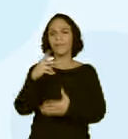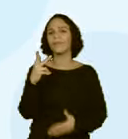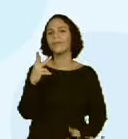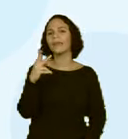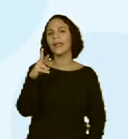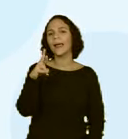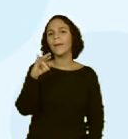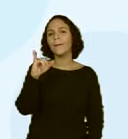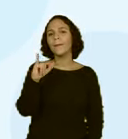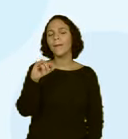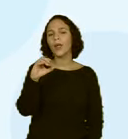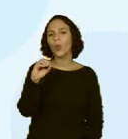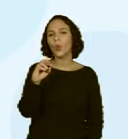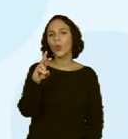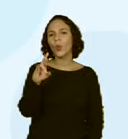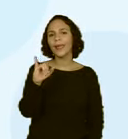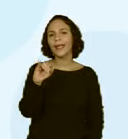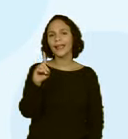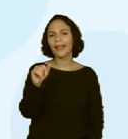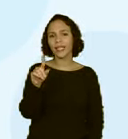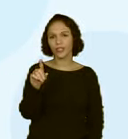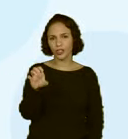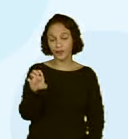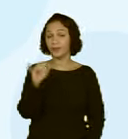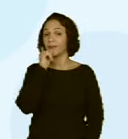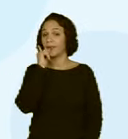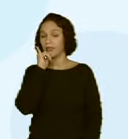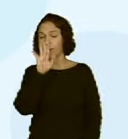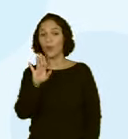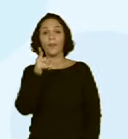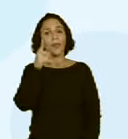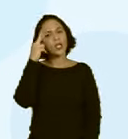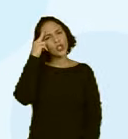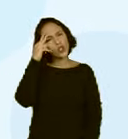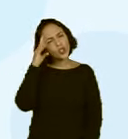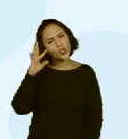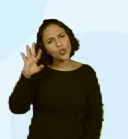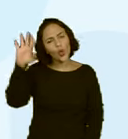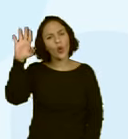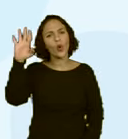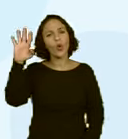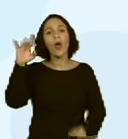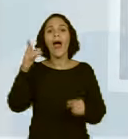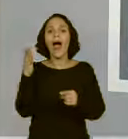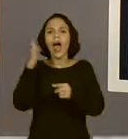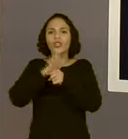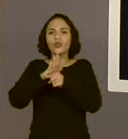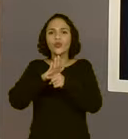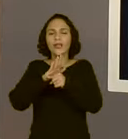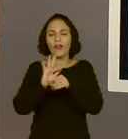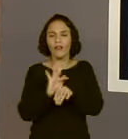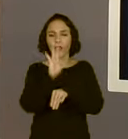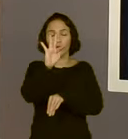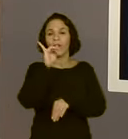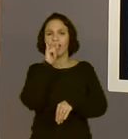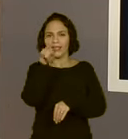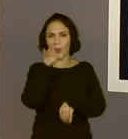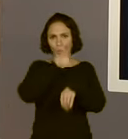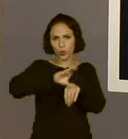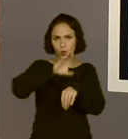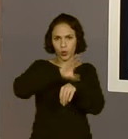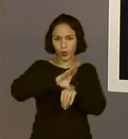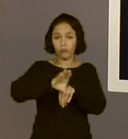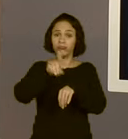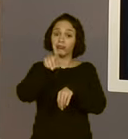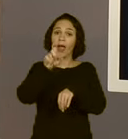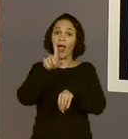Por exemplo, se você fizer um curso, se você fizer investir na sua educação, você vai